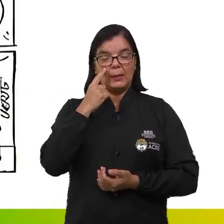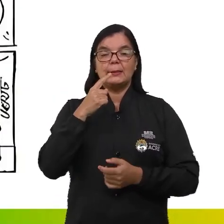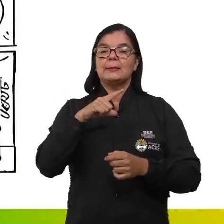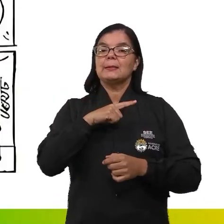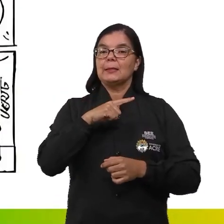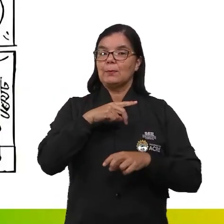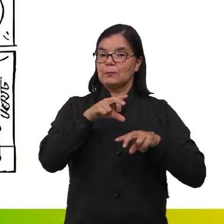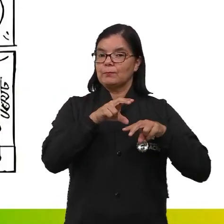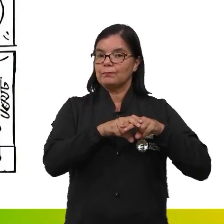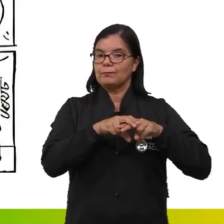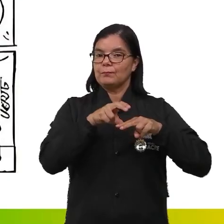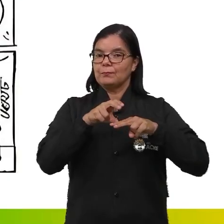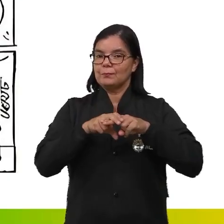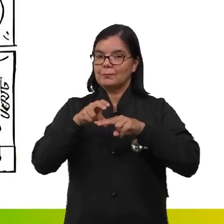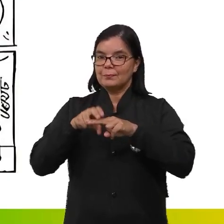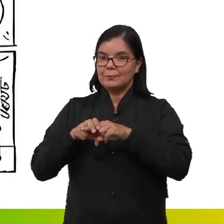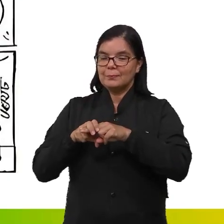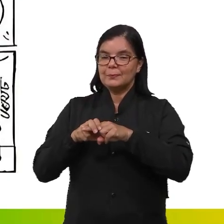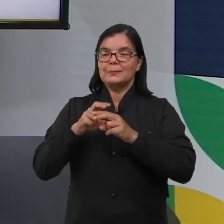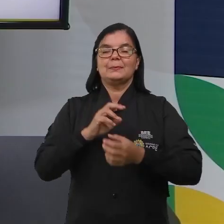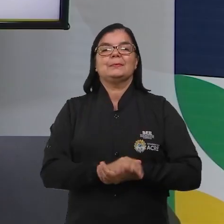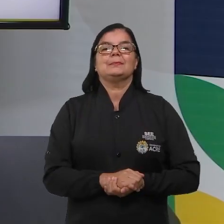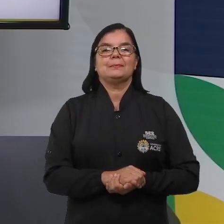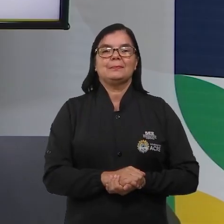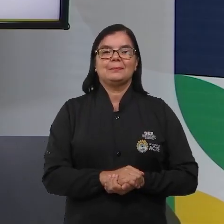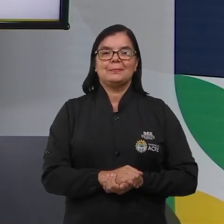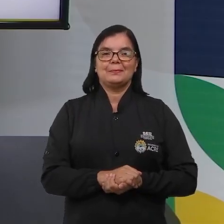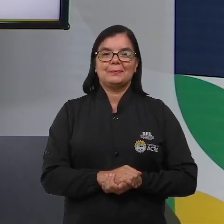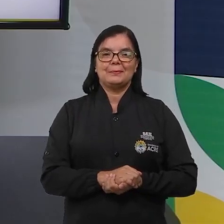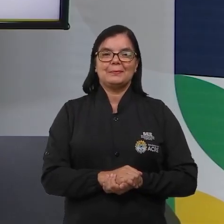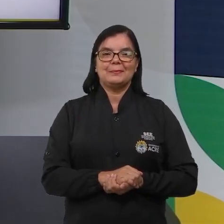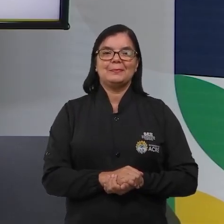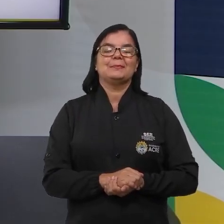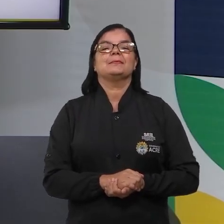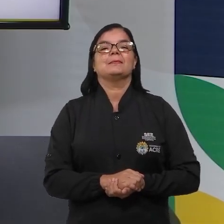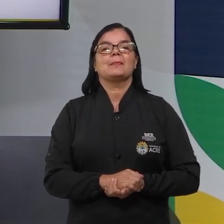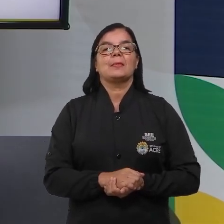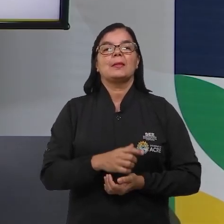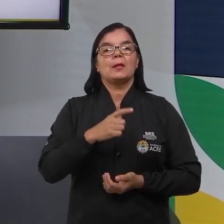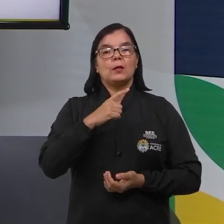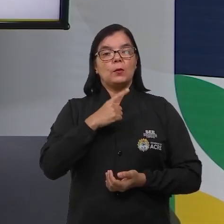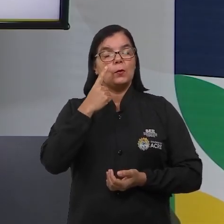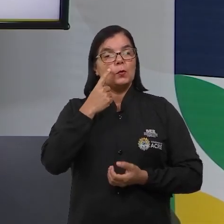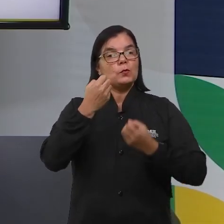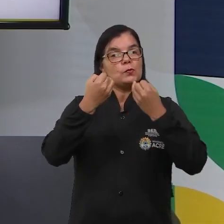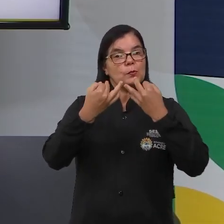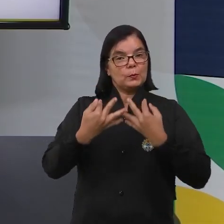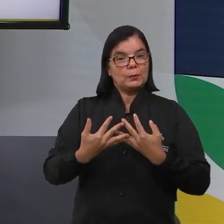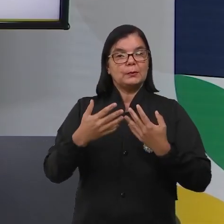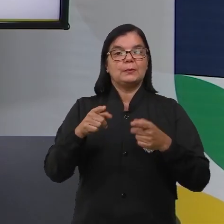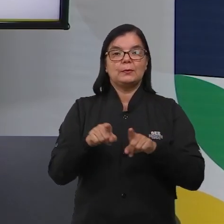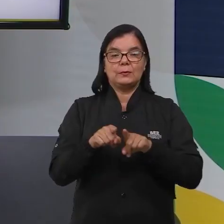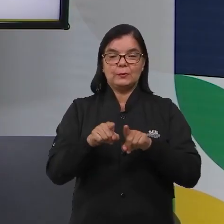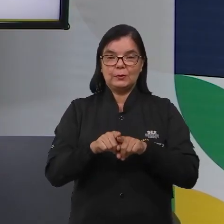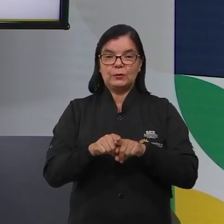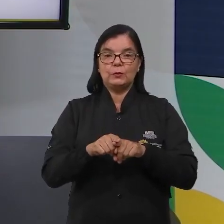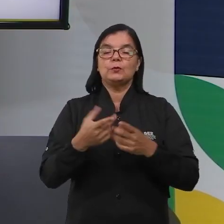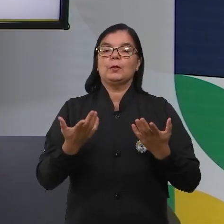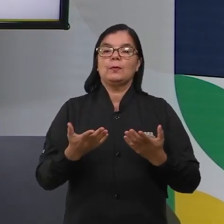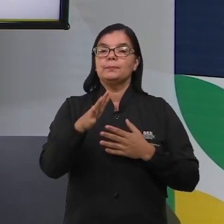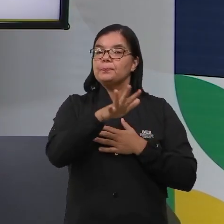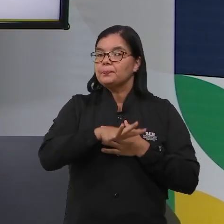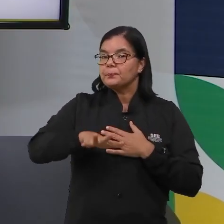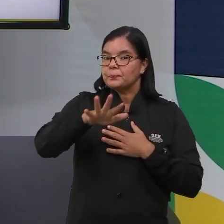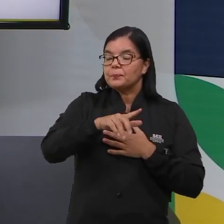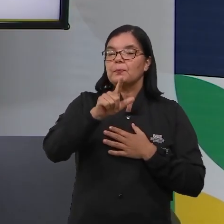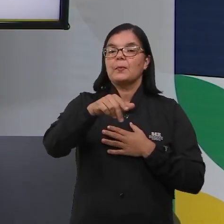aqui... Volta aqui para a professora que eu esqueci de falar uma coisinha. Quando nós falamos, pessoal, de efeito de sentido no geral,